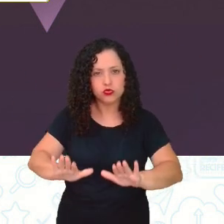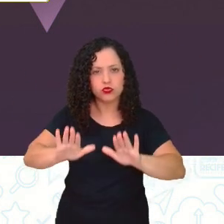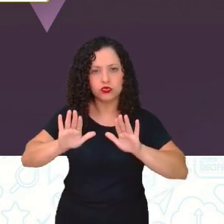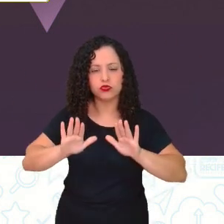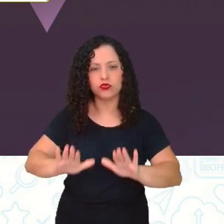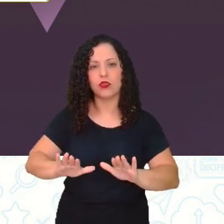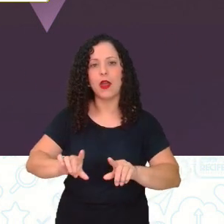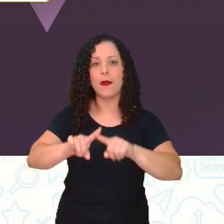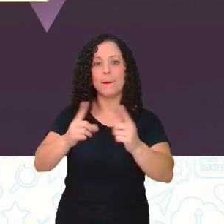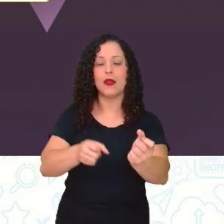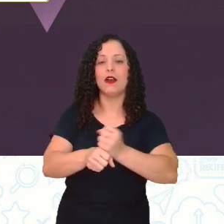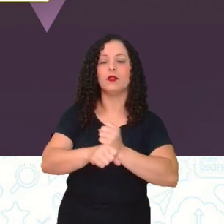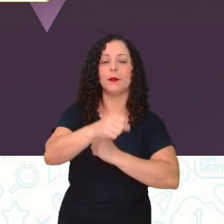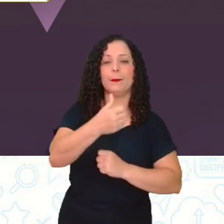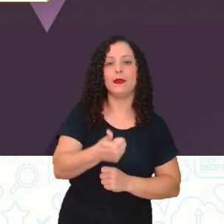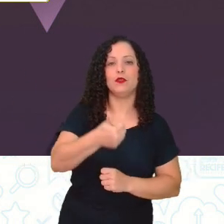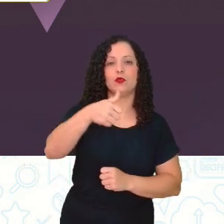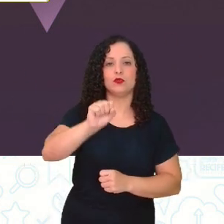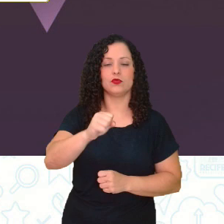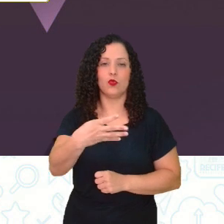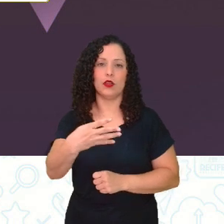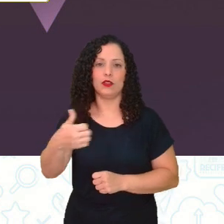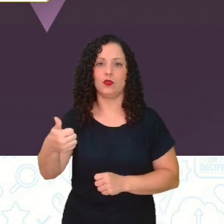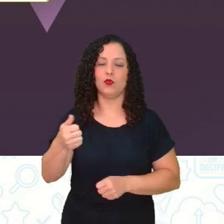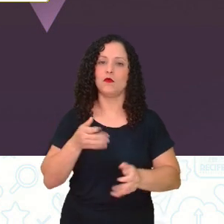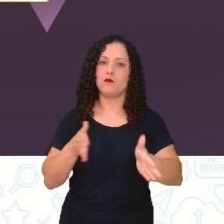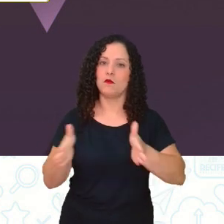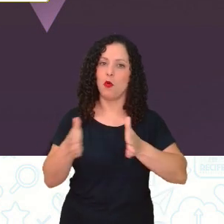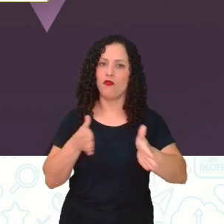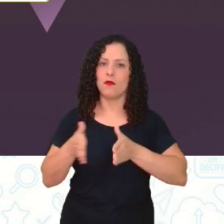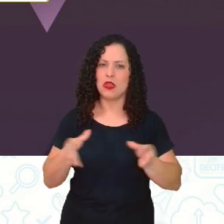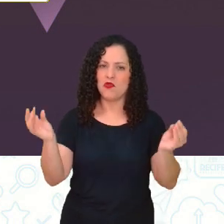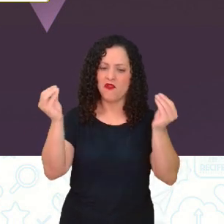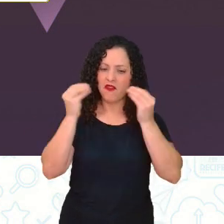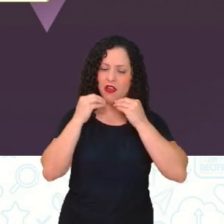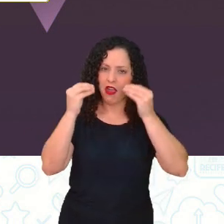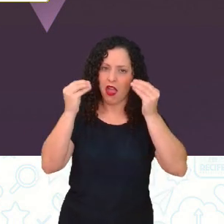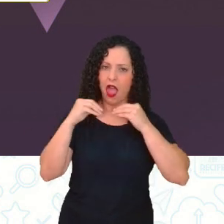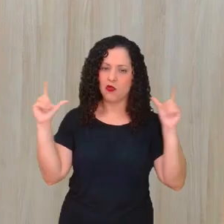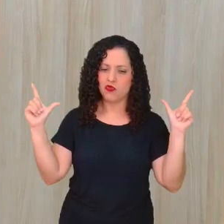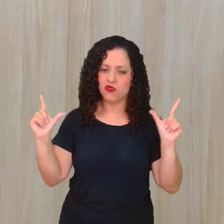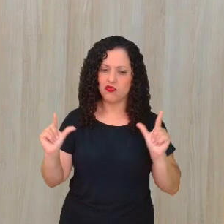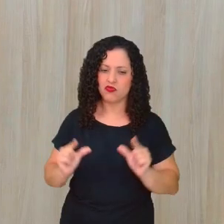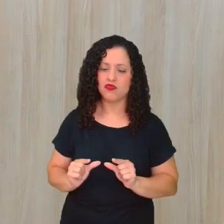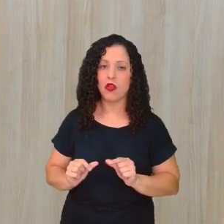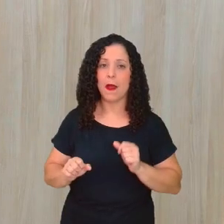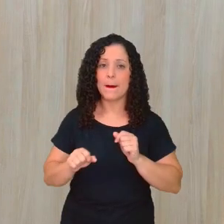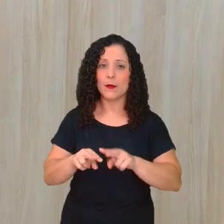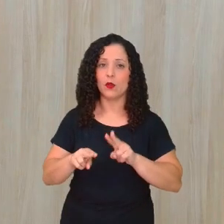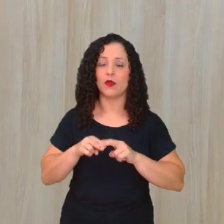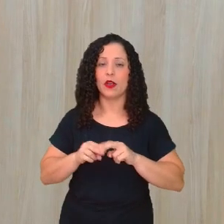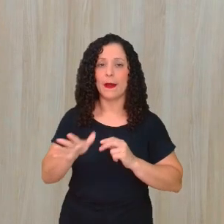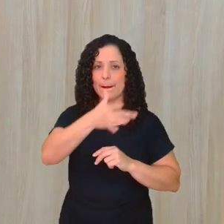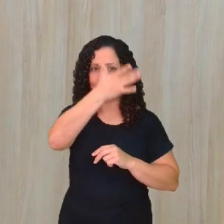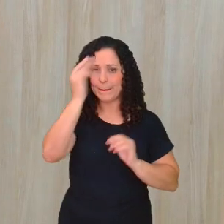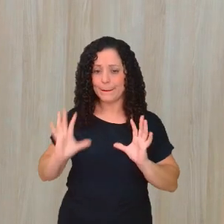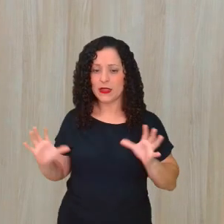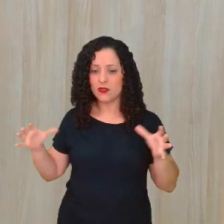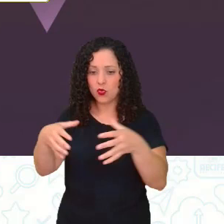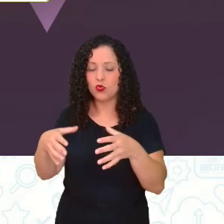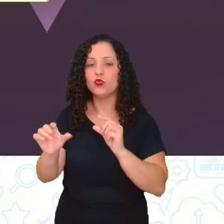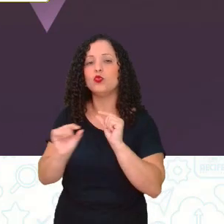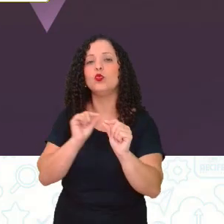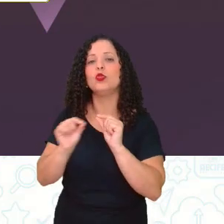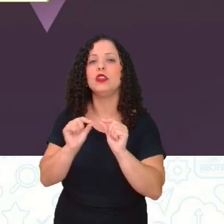em 1841, já com o movimento enfraquecido, né, porque muitos balaios resolveram o quê?